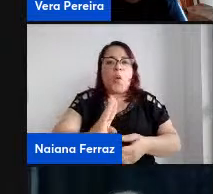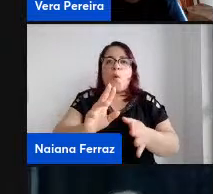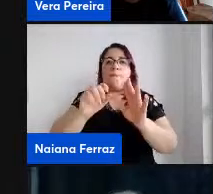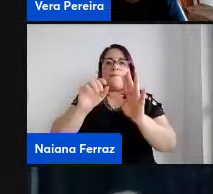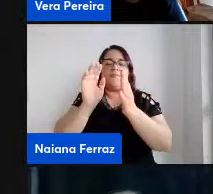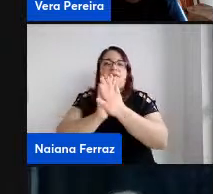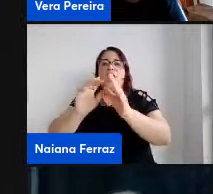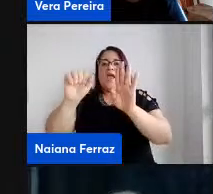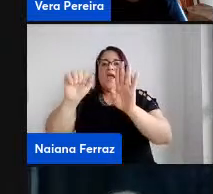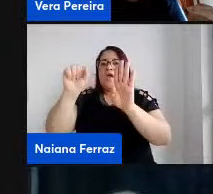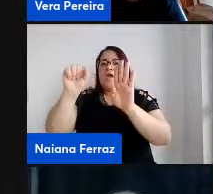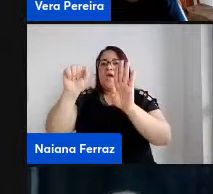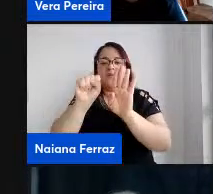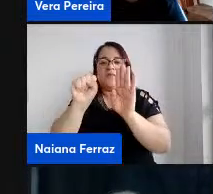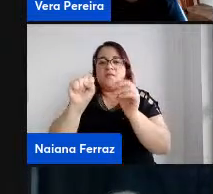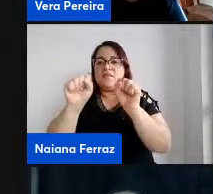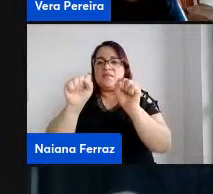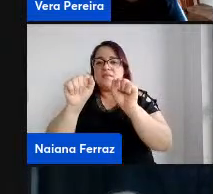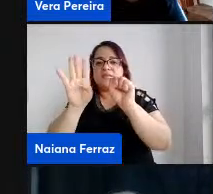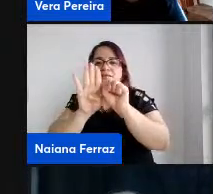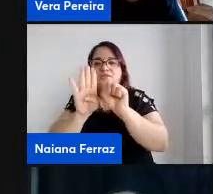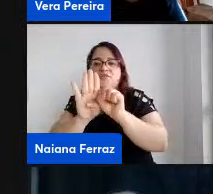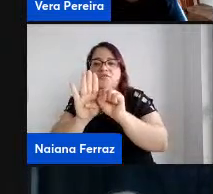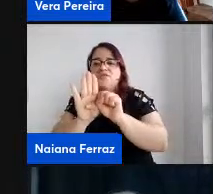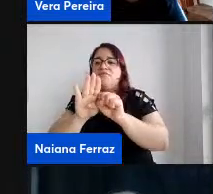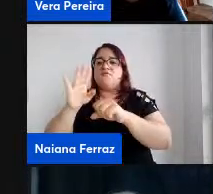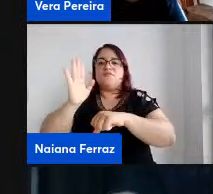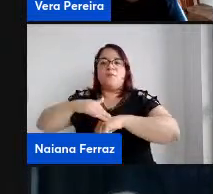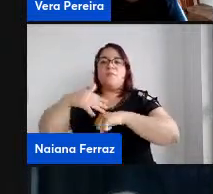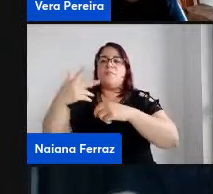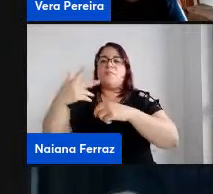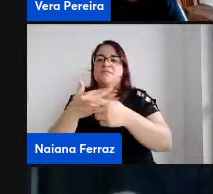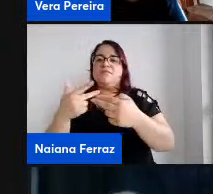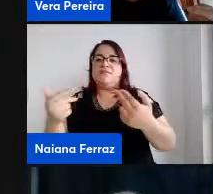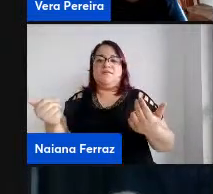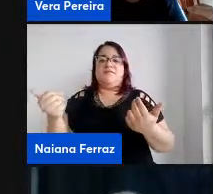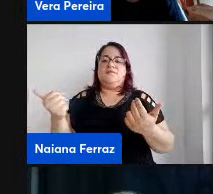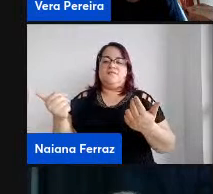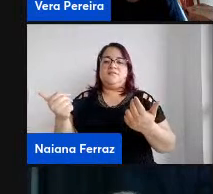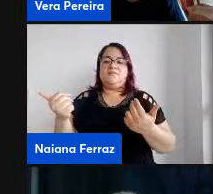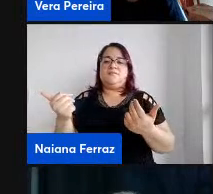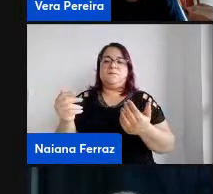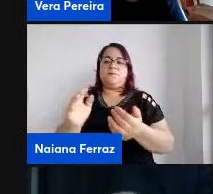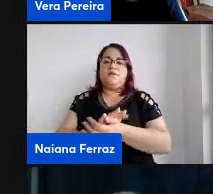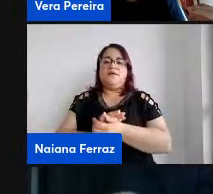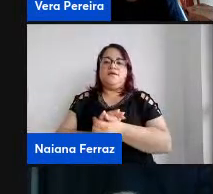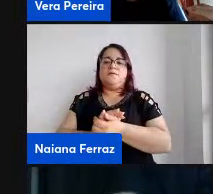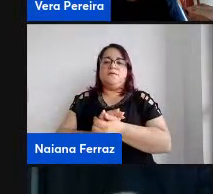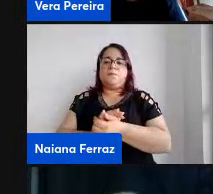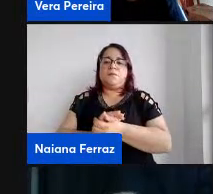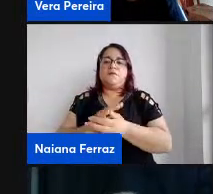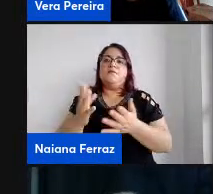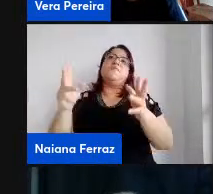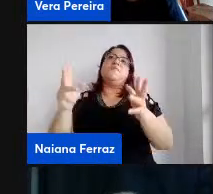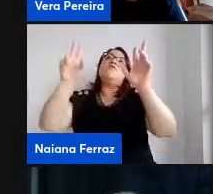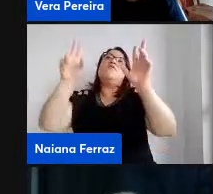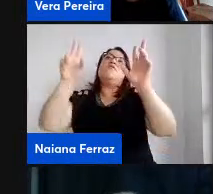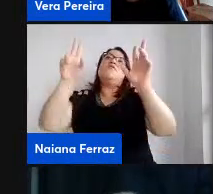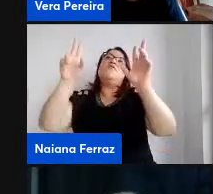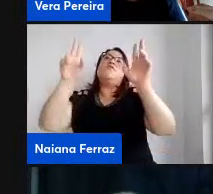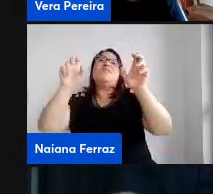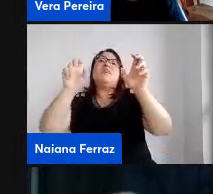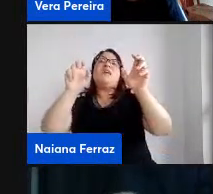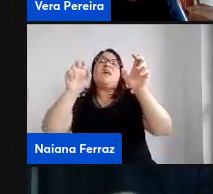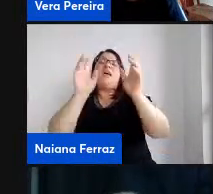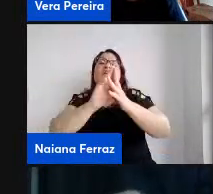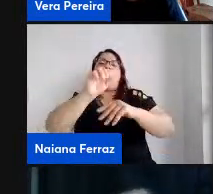as coisas, o que gerava um tipo de, vamos dizer, alfabeto de milhares